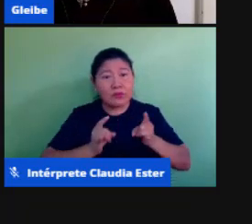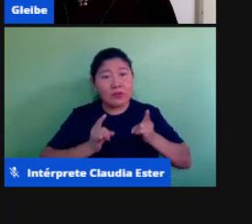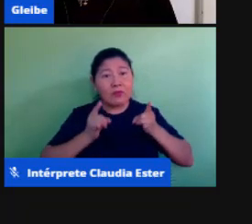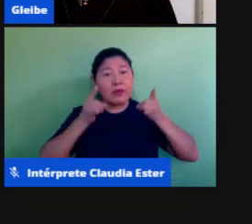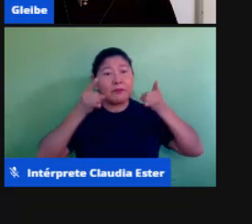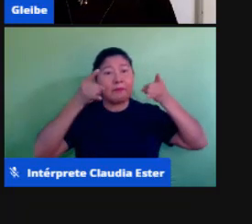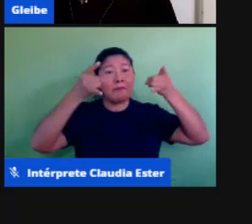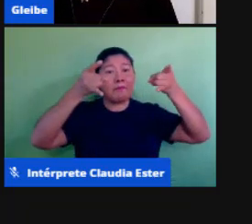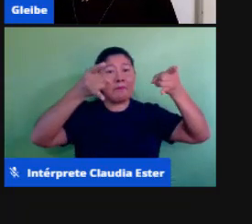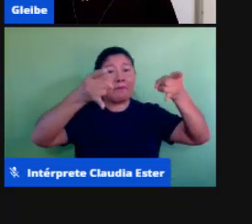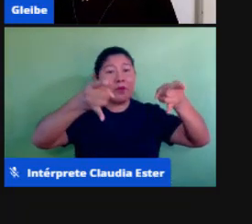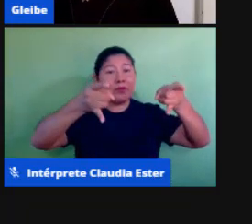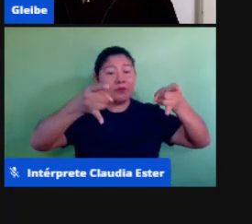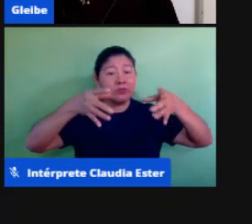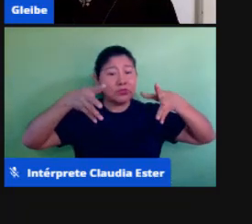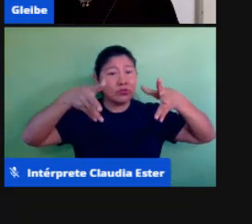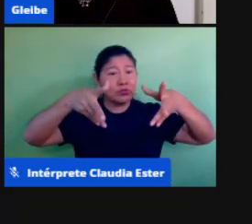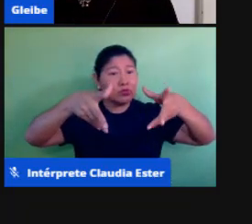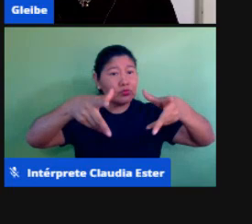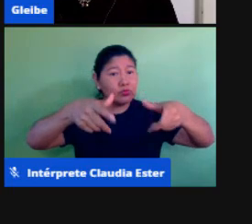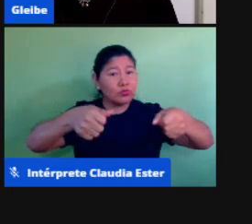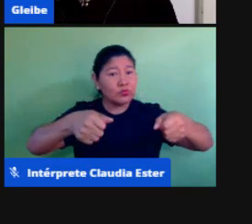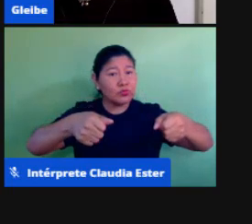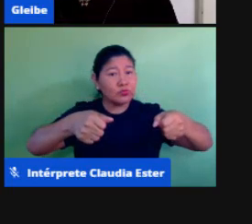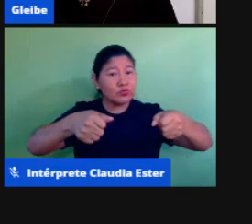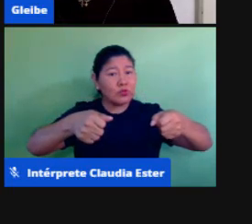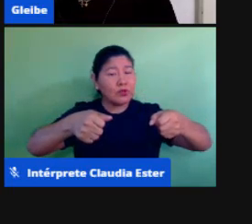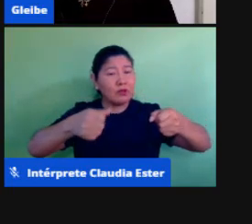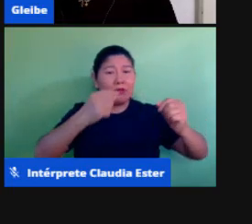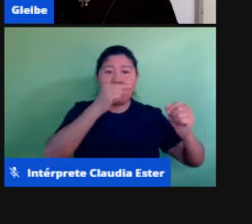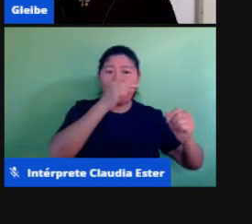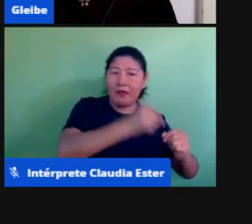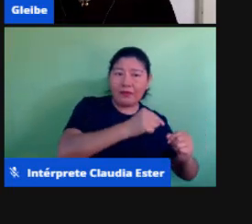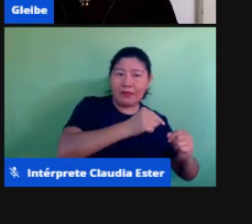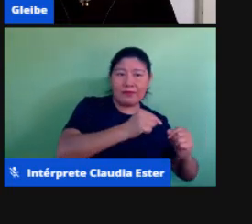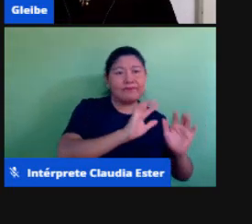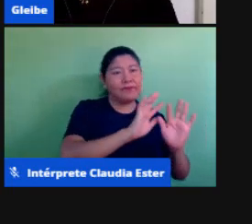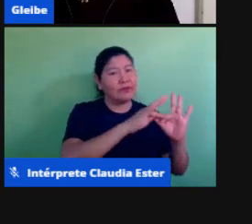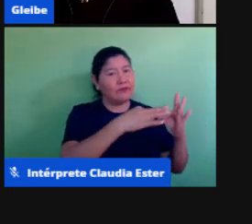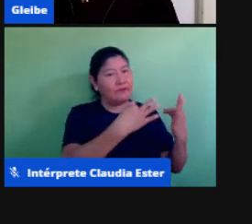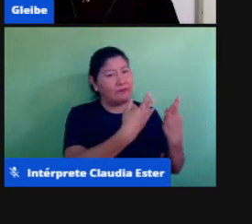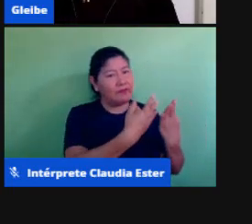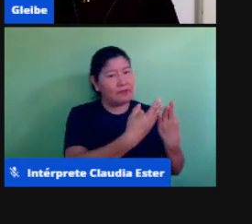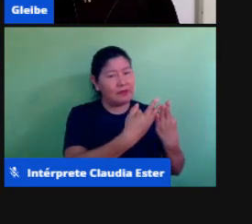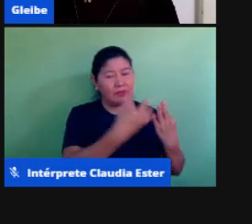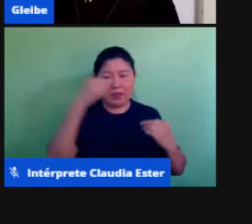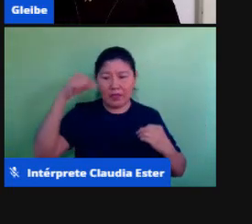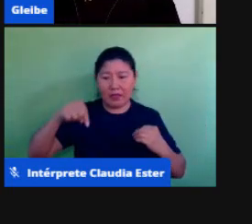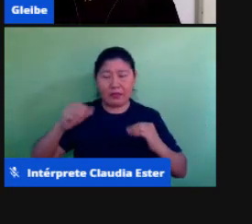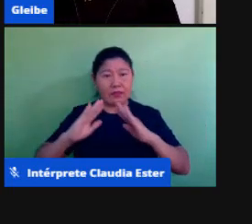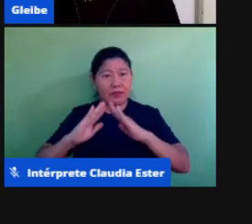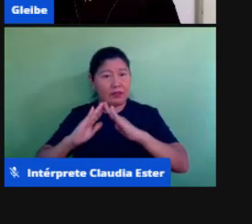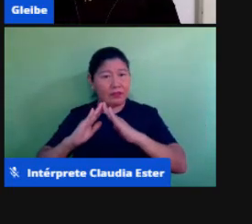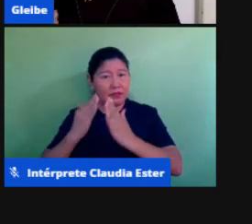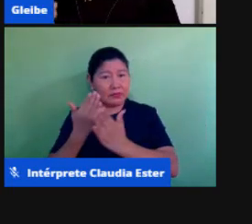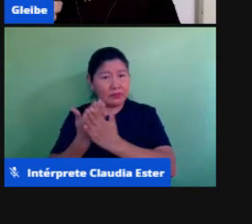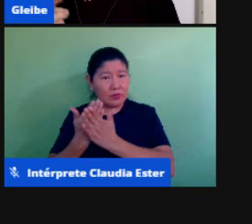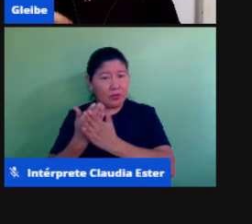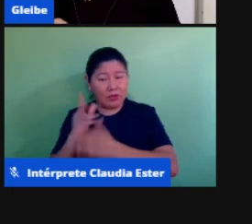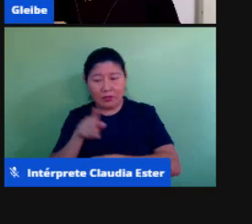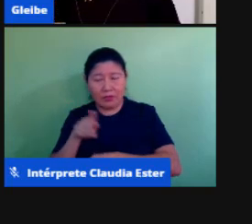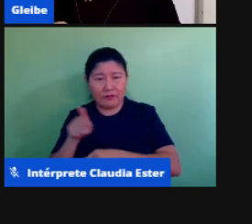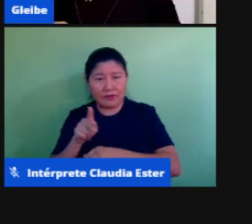intermediário nisso tudo, que é a família ou o responsável, né? Então, assim, dentro